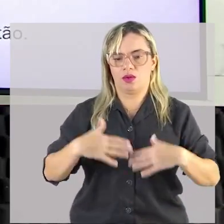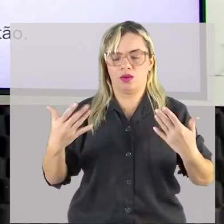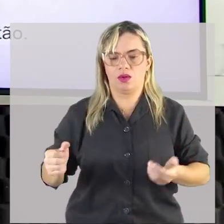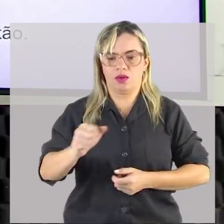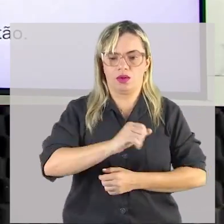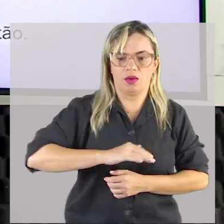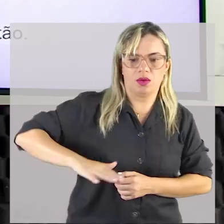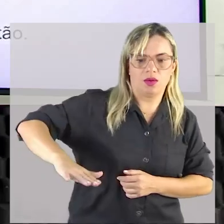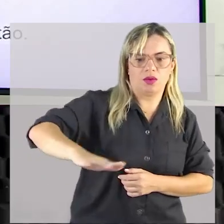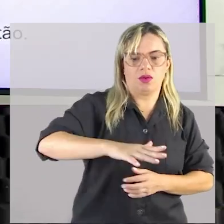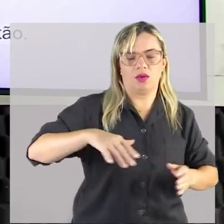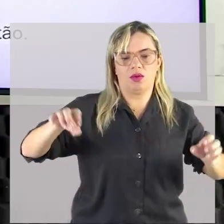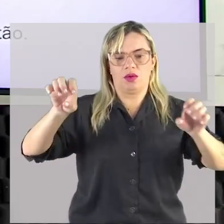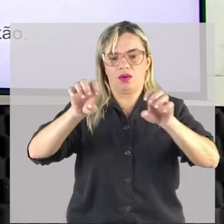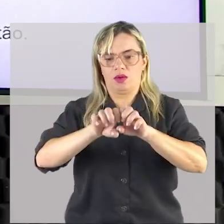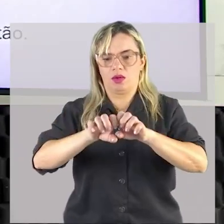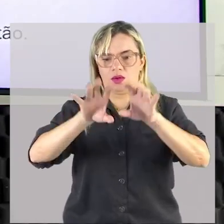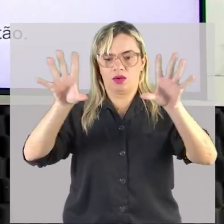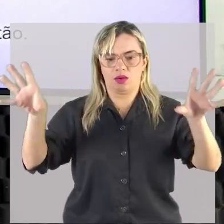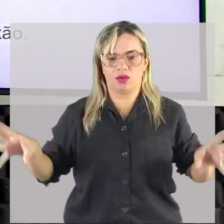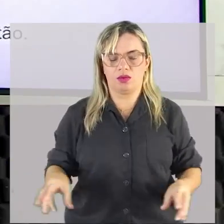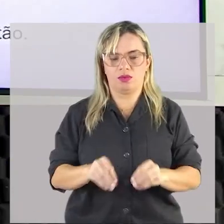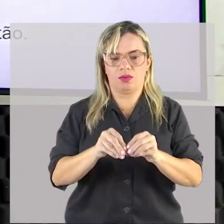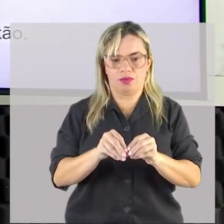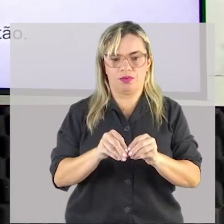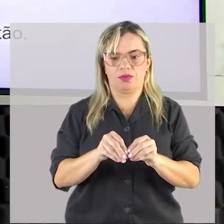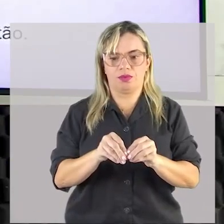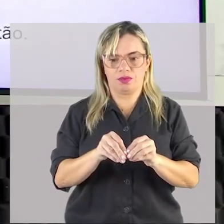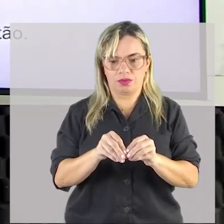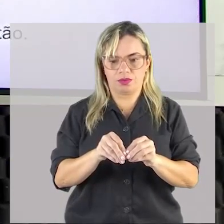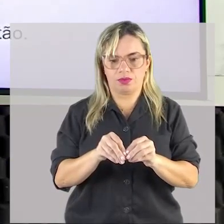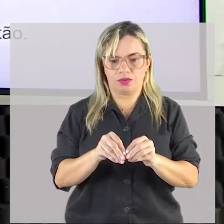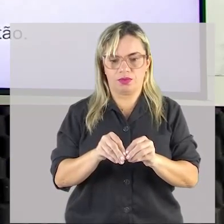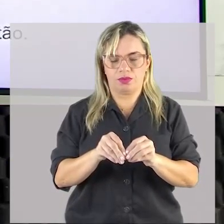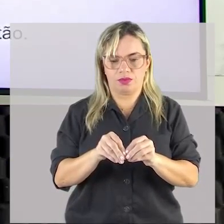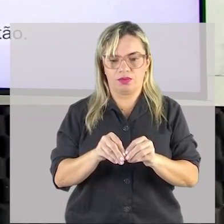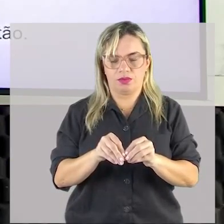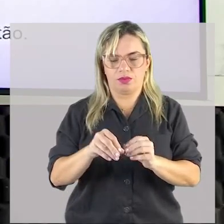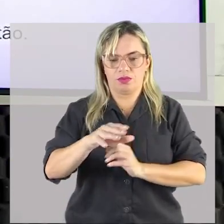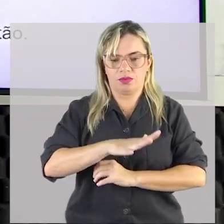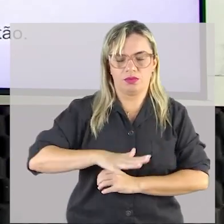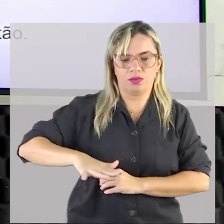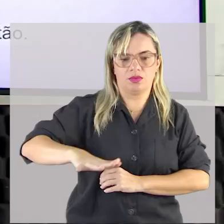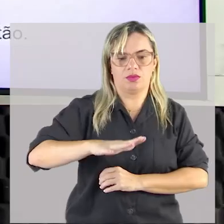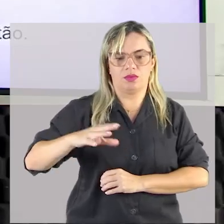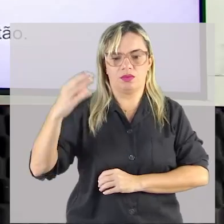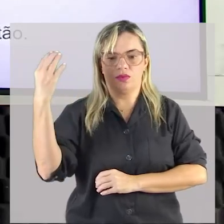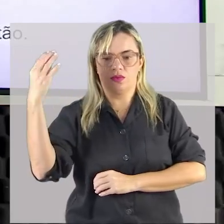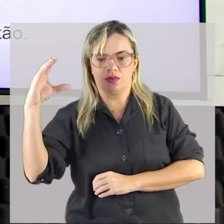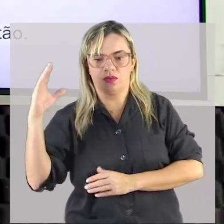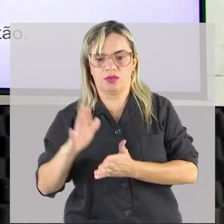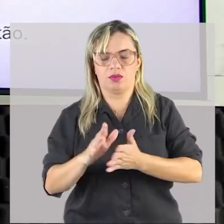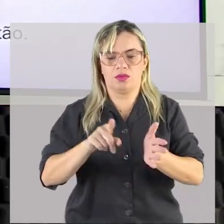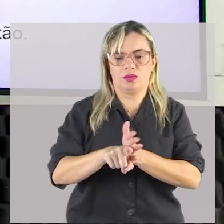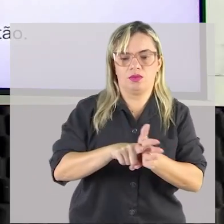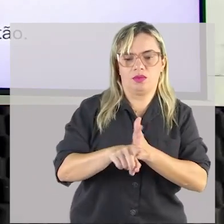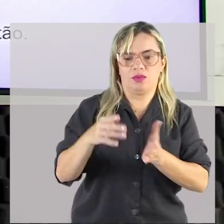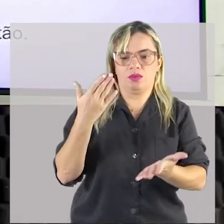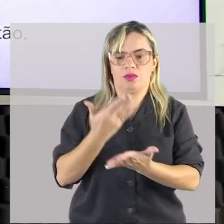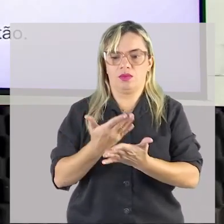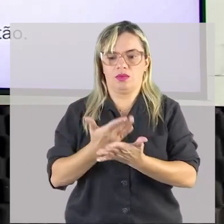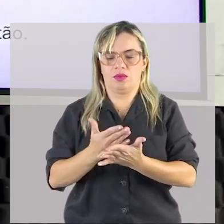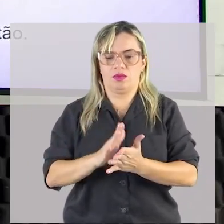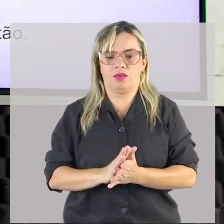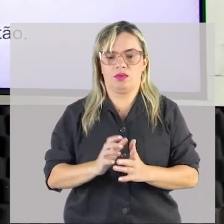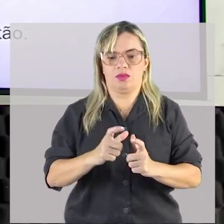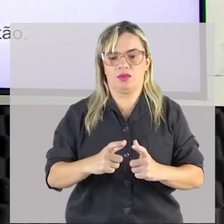e entre eles e o meio em que vivem é a ecologia. Ao adentrar o terreno dessa ciência, há